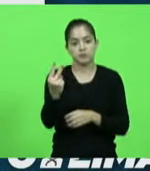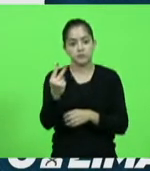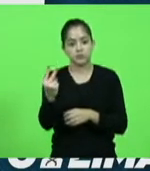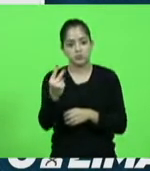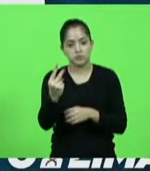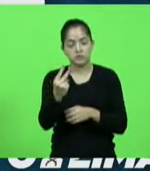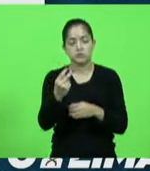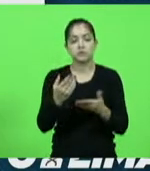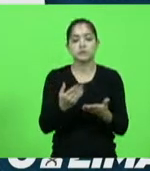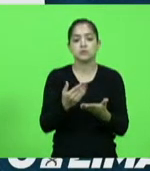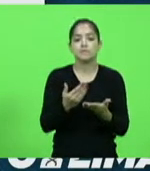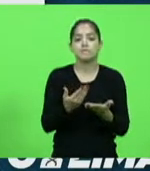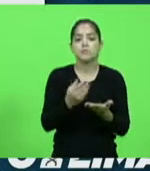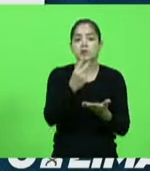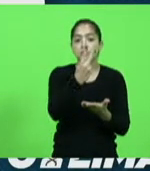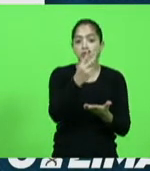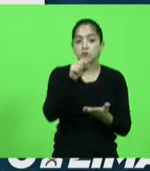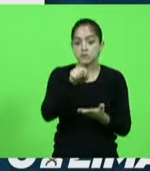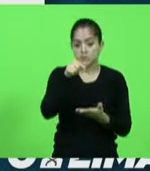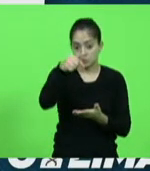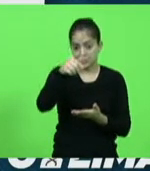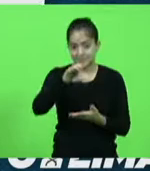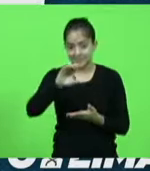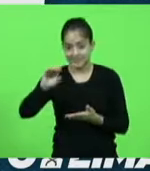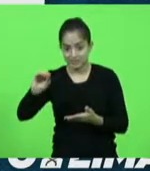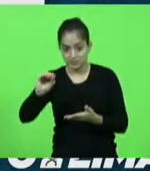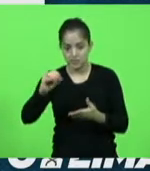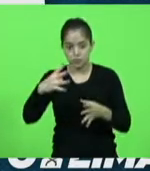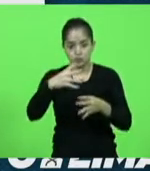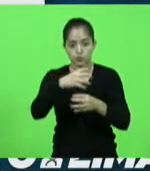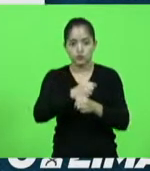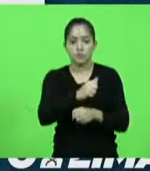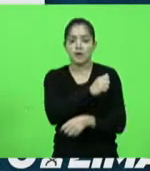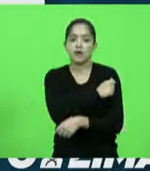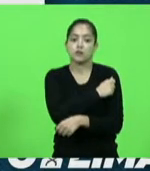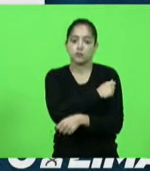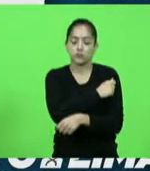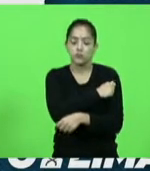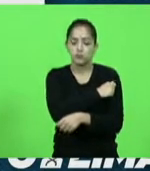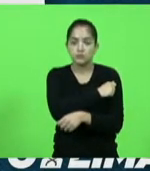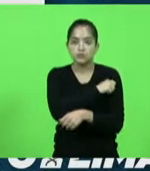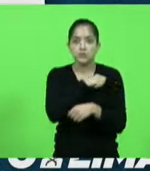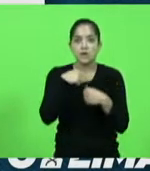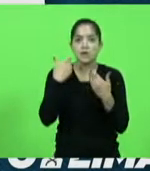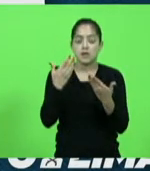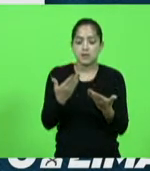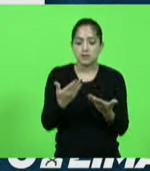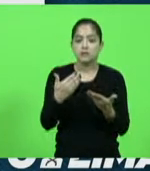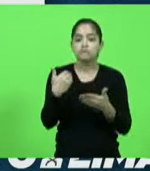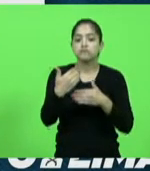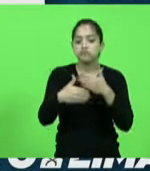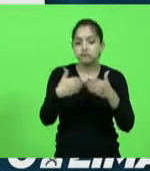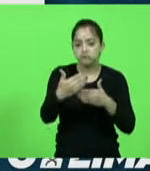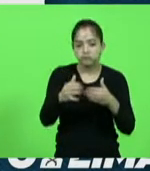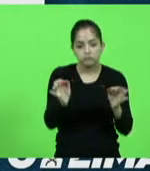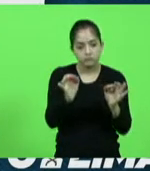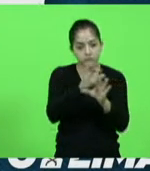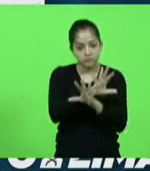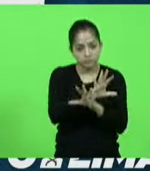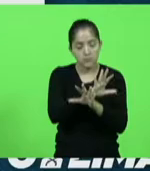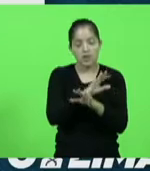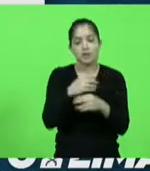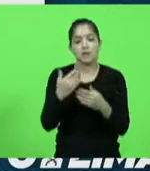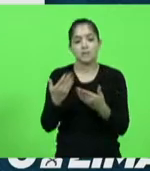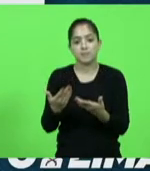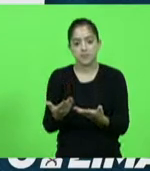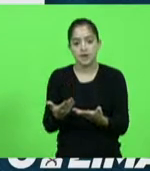ali inicialmente 2.700 alunos. E após a sua total conclusão mesmo,